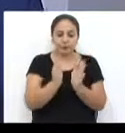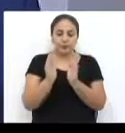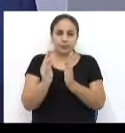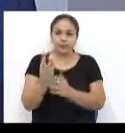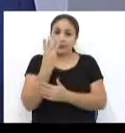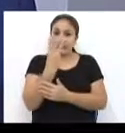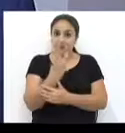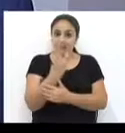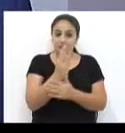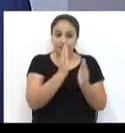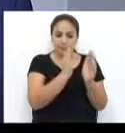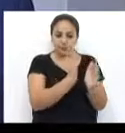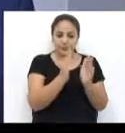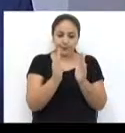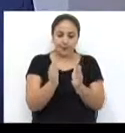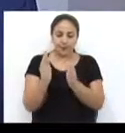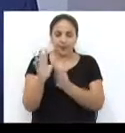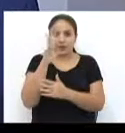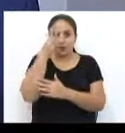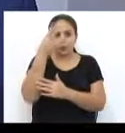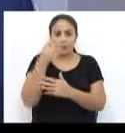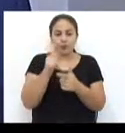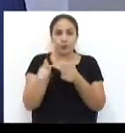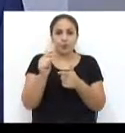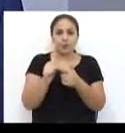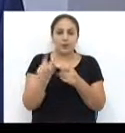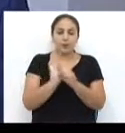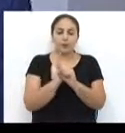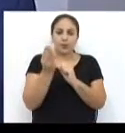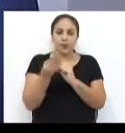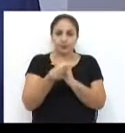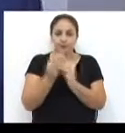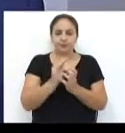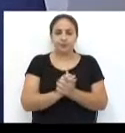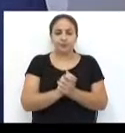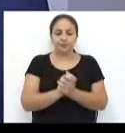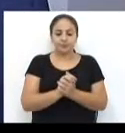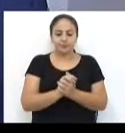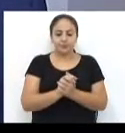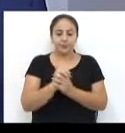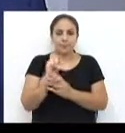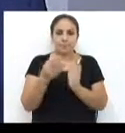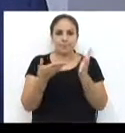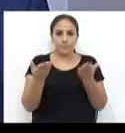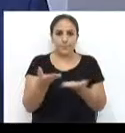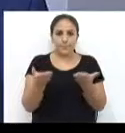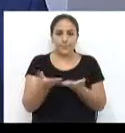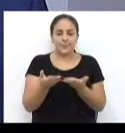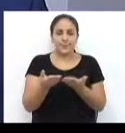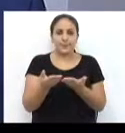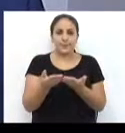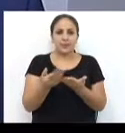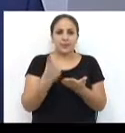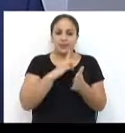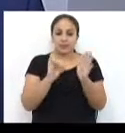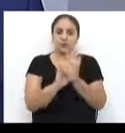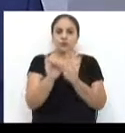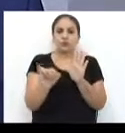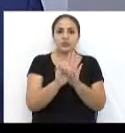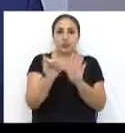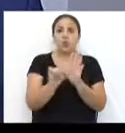etapas. Vão ser 3 módulos de etapas para resolver todo o problema do bairro, que agora vai a um processo